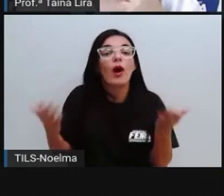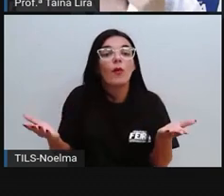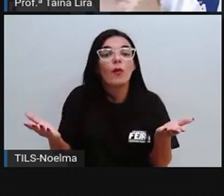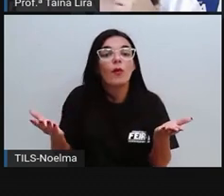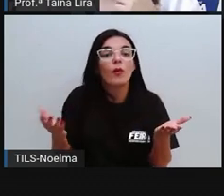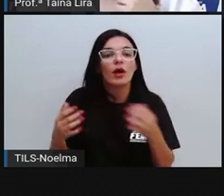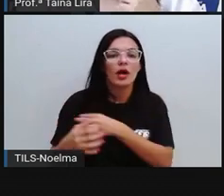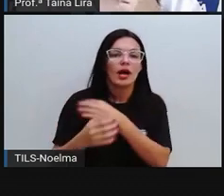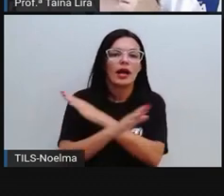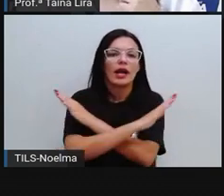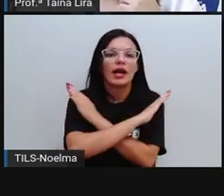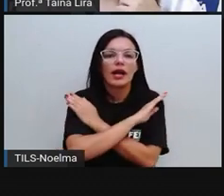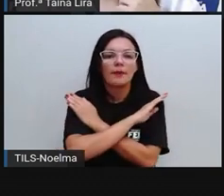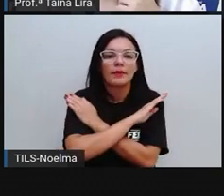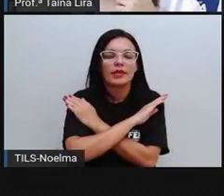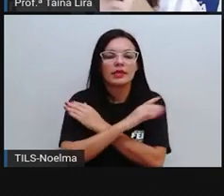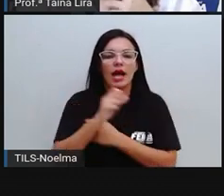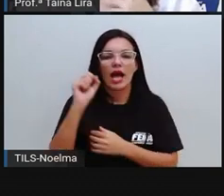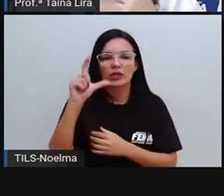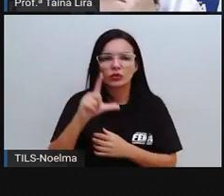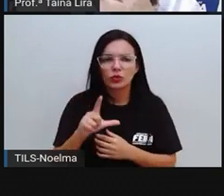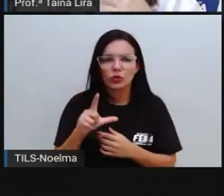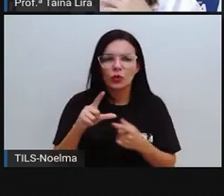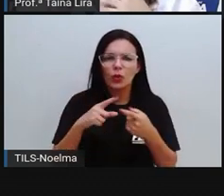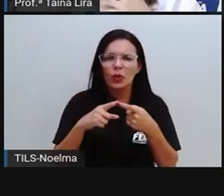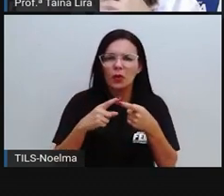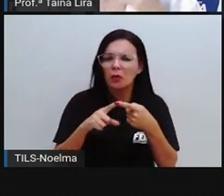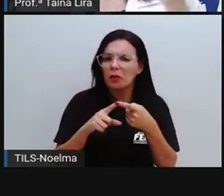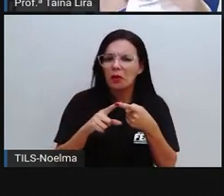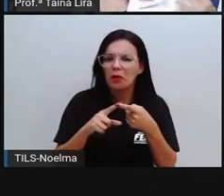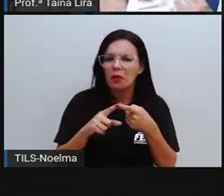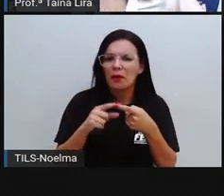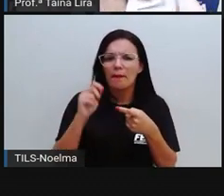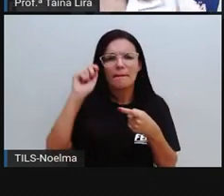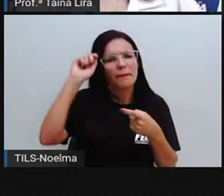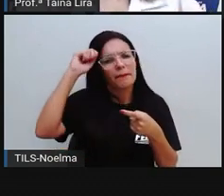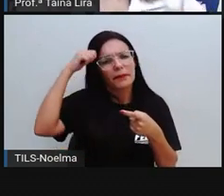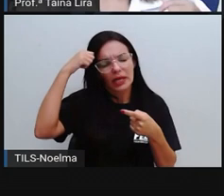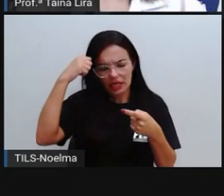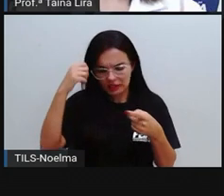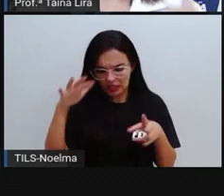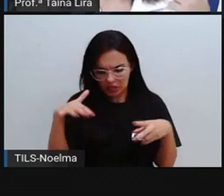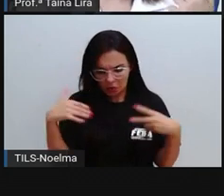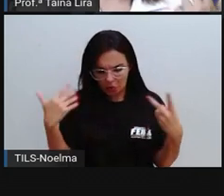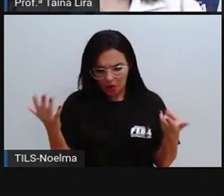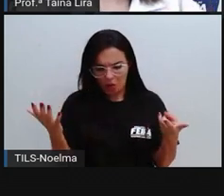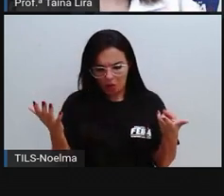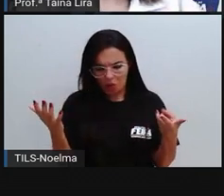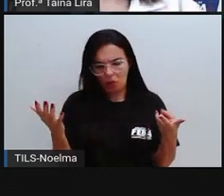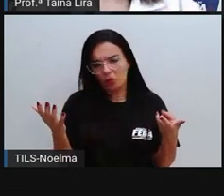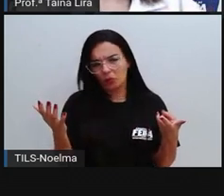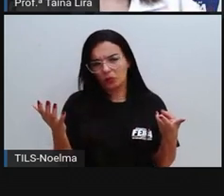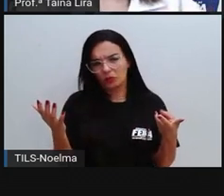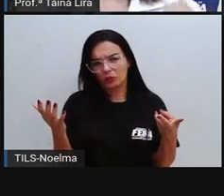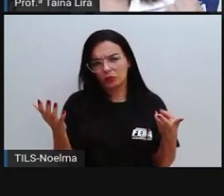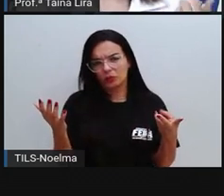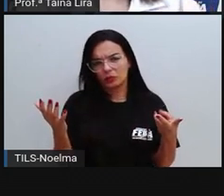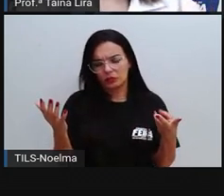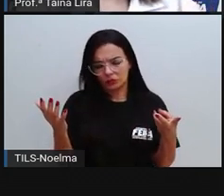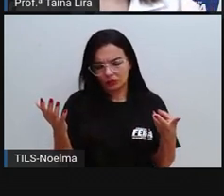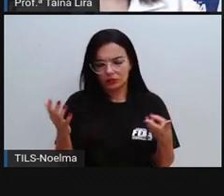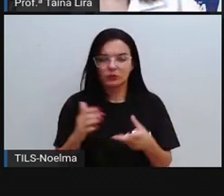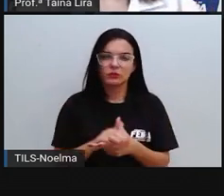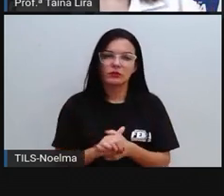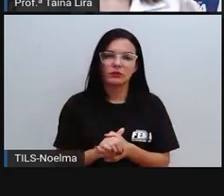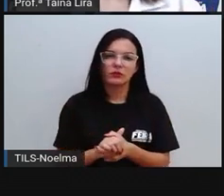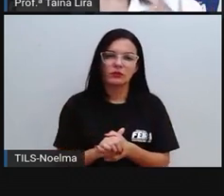ano, depois da branca? Observando aqui a sequência, o que, é que vocês acham? Será que a Pro coloca uma camisa azul, uma camisa